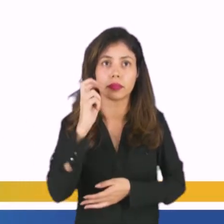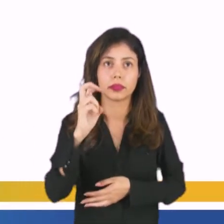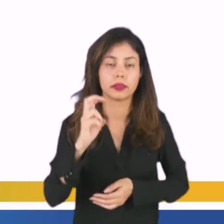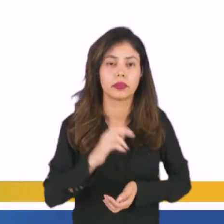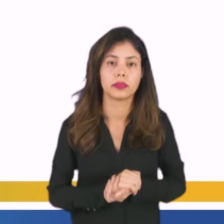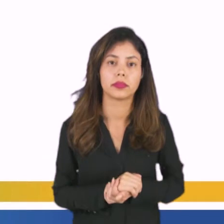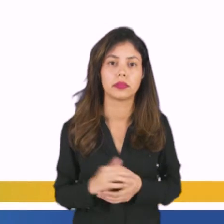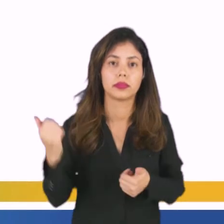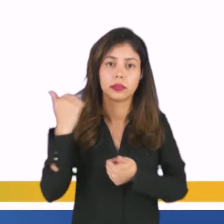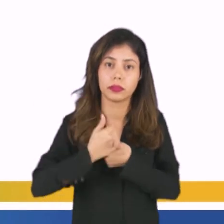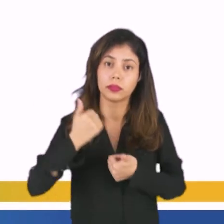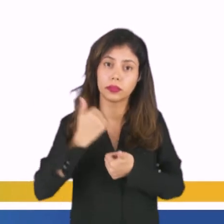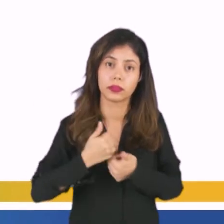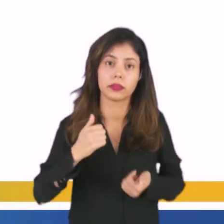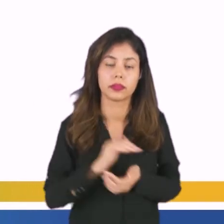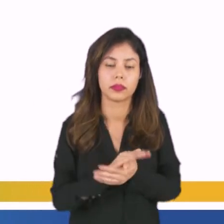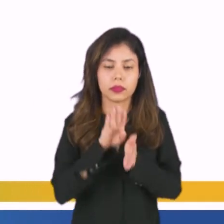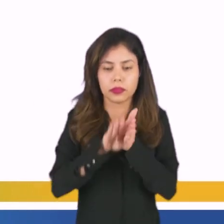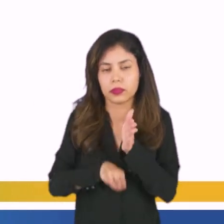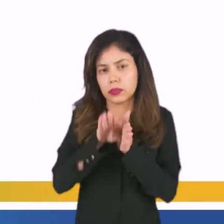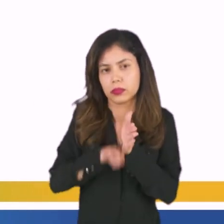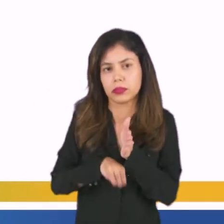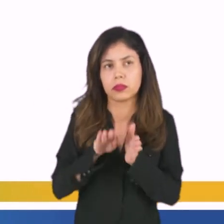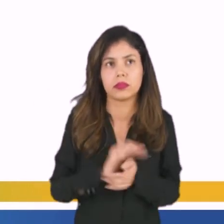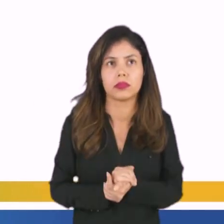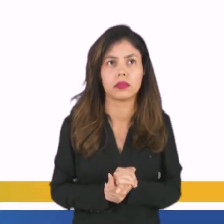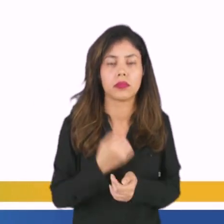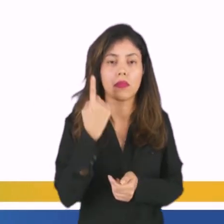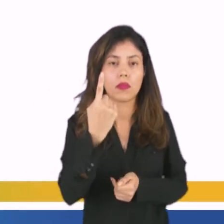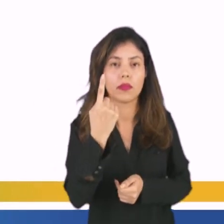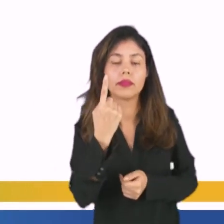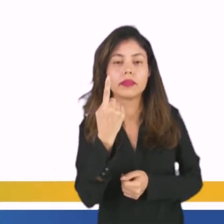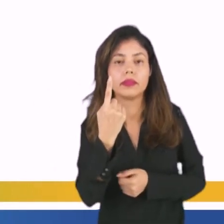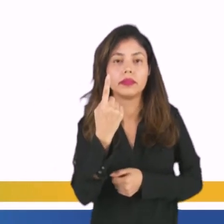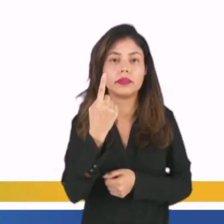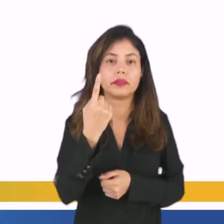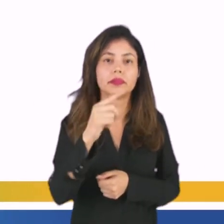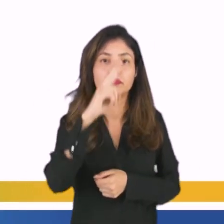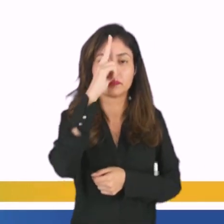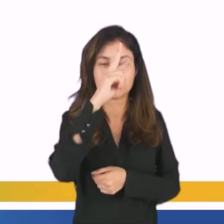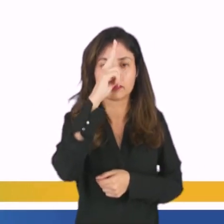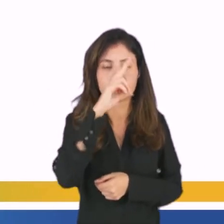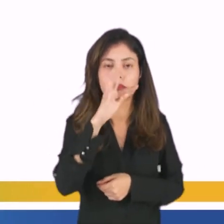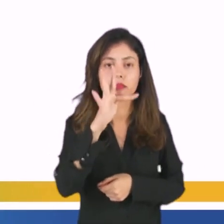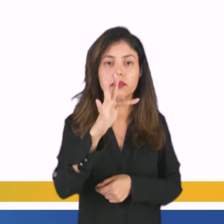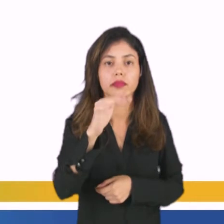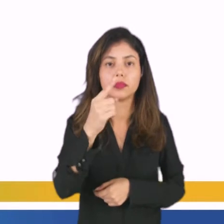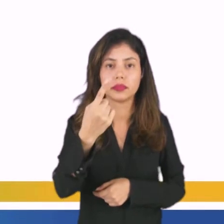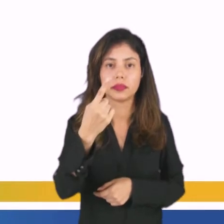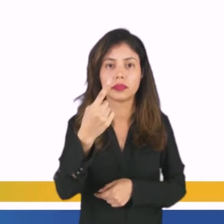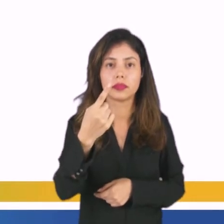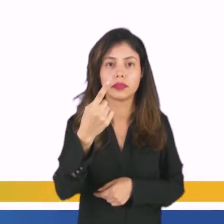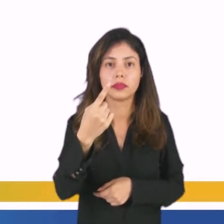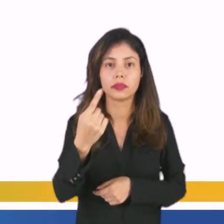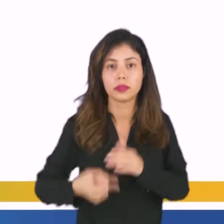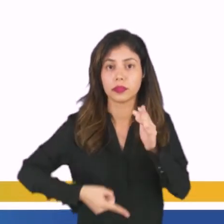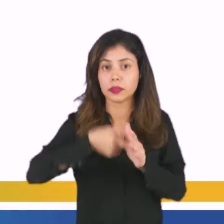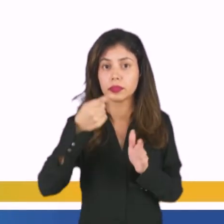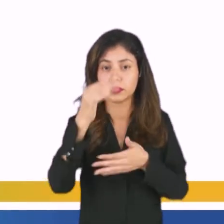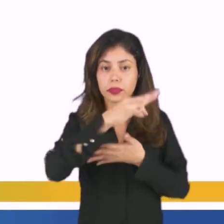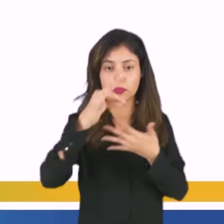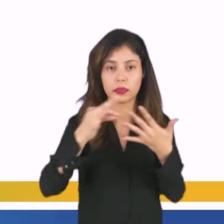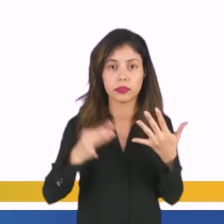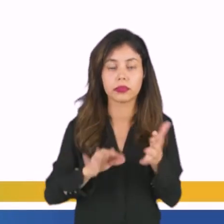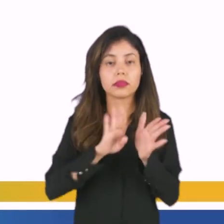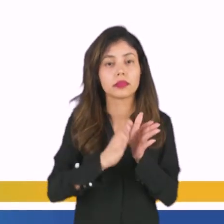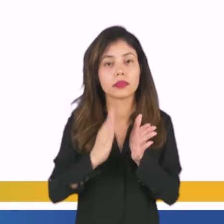5, e subtrair da posição número 1. Lembre-se que a minha f de 1 é o meu primeiro